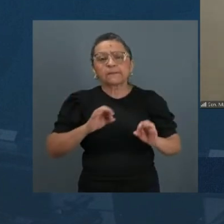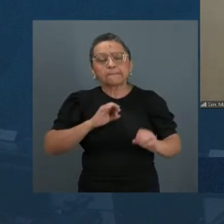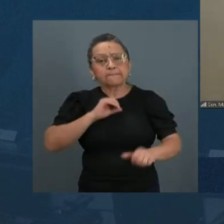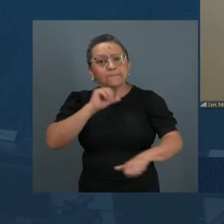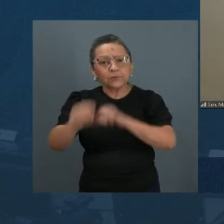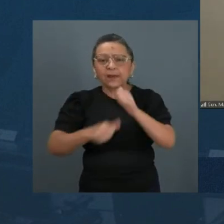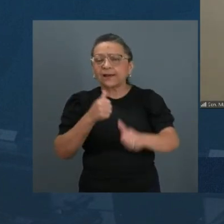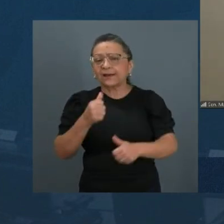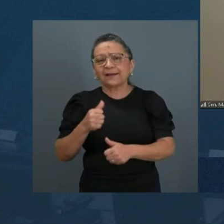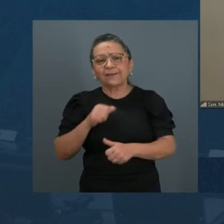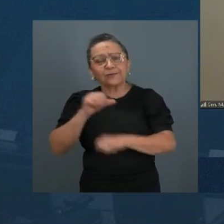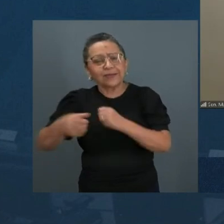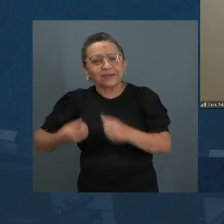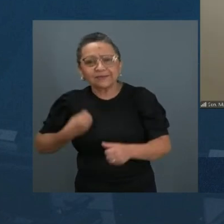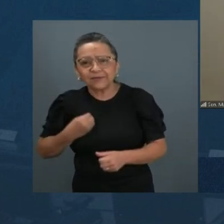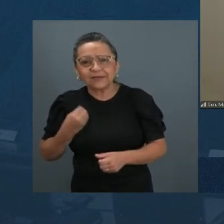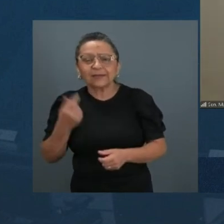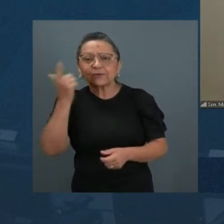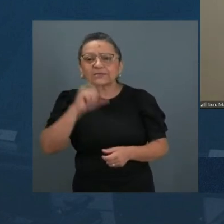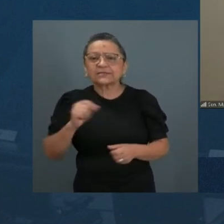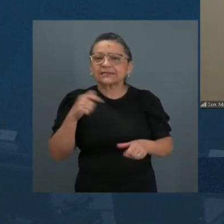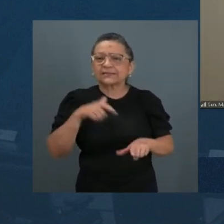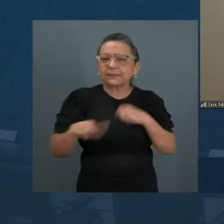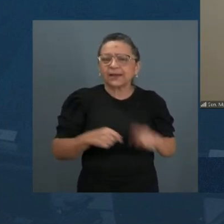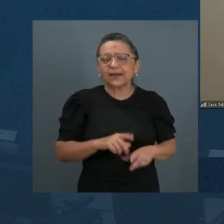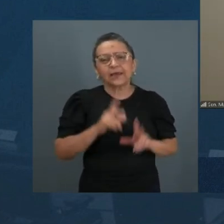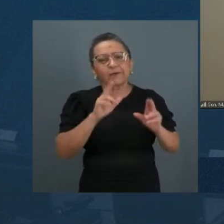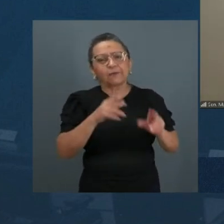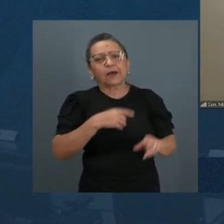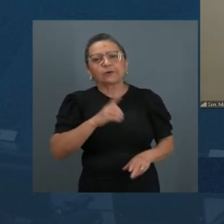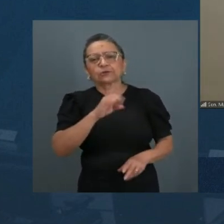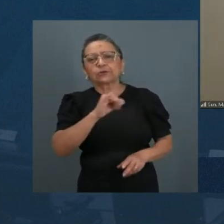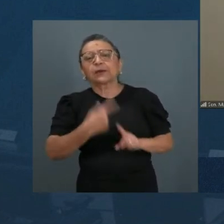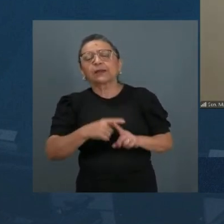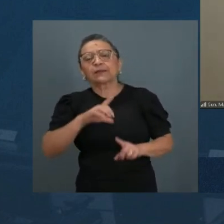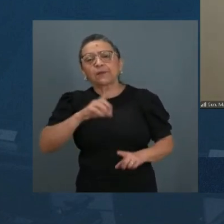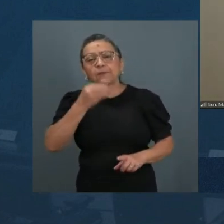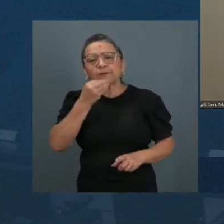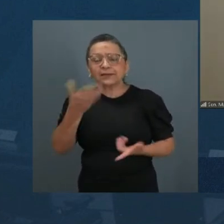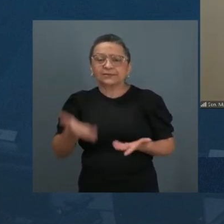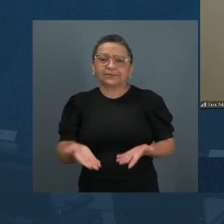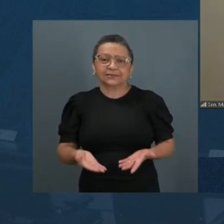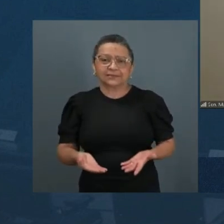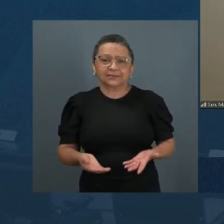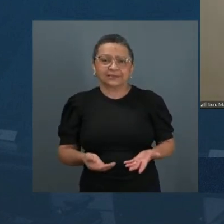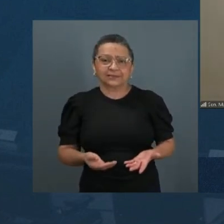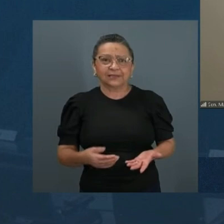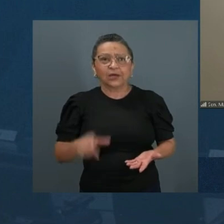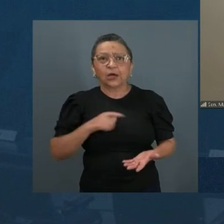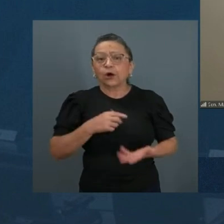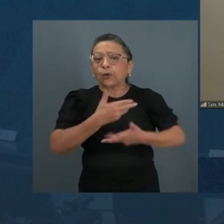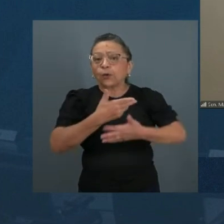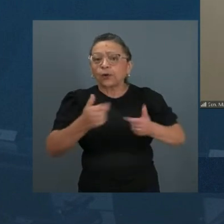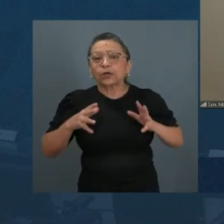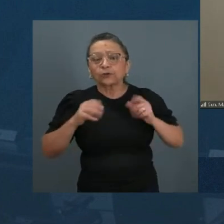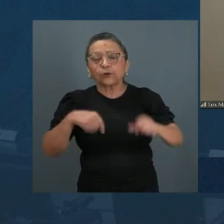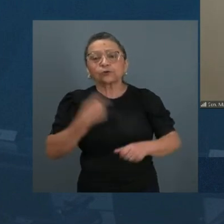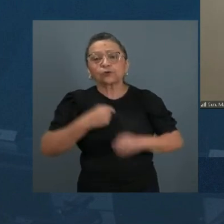a ser contribuintes, igual o Didi é, porque ele teve oportunidade nessa vida, coisa que todos nós senadores temos